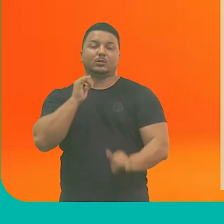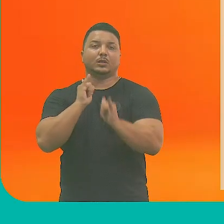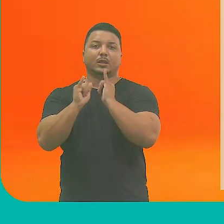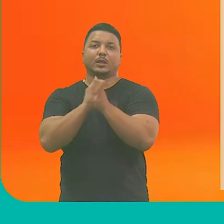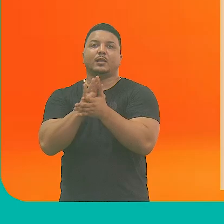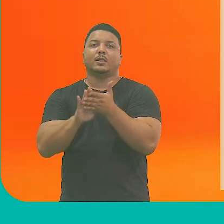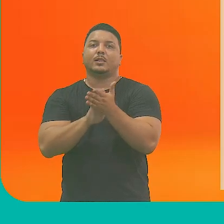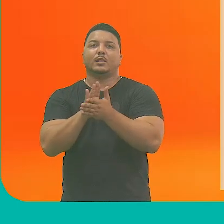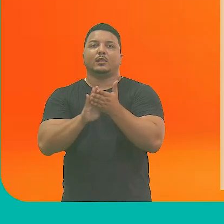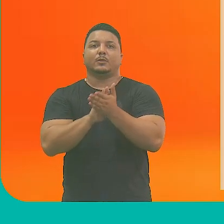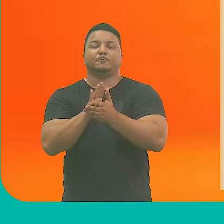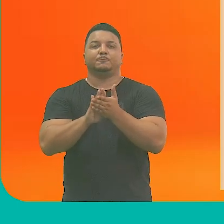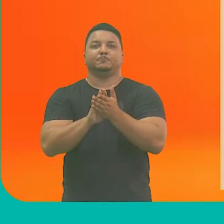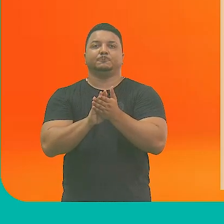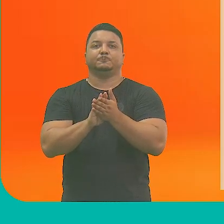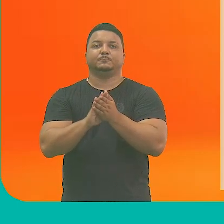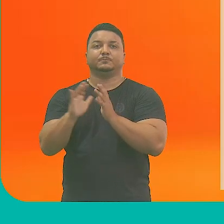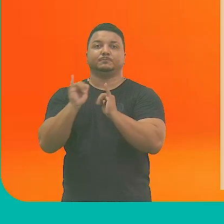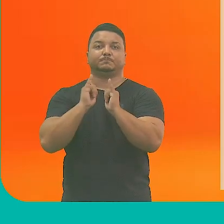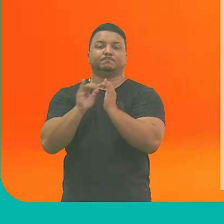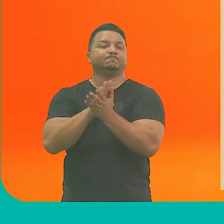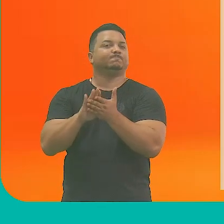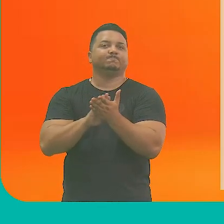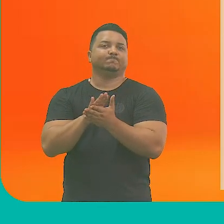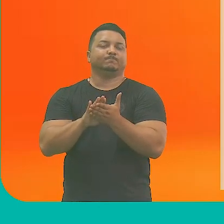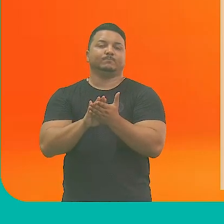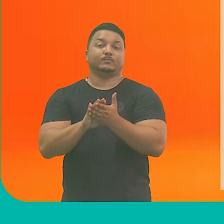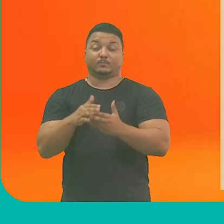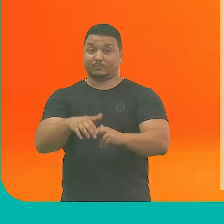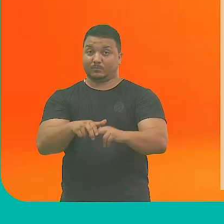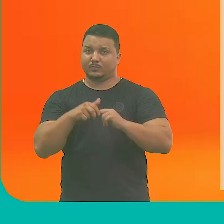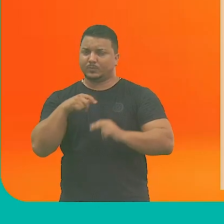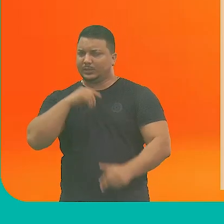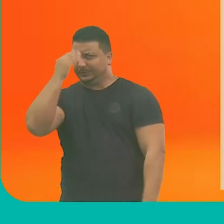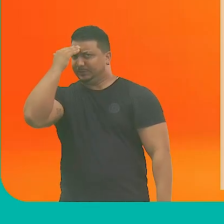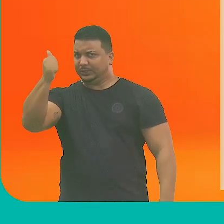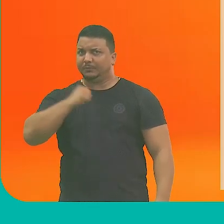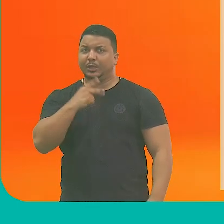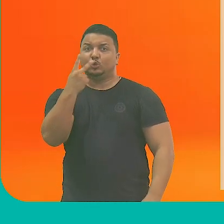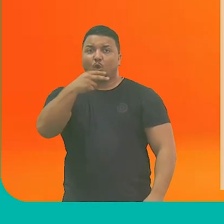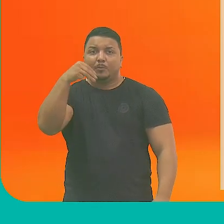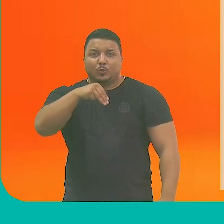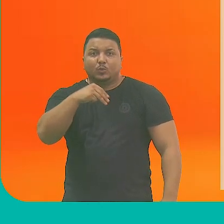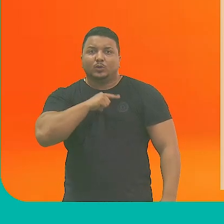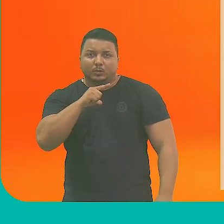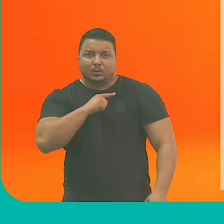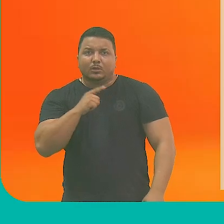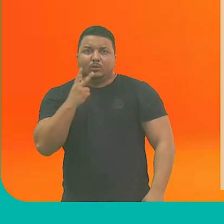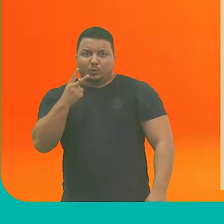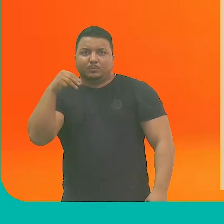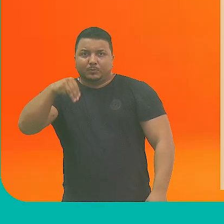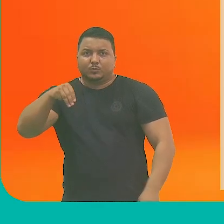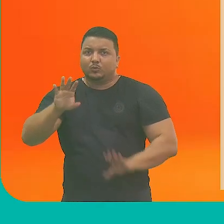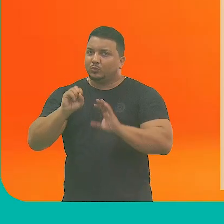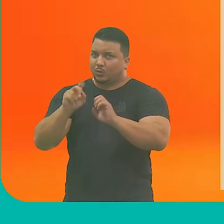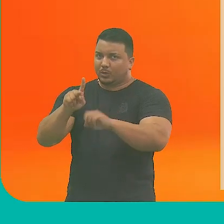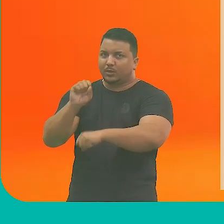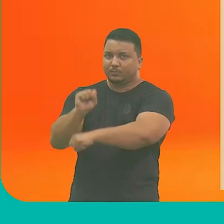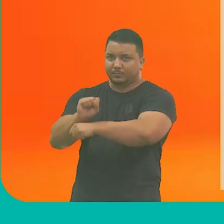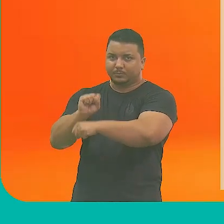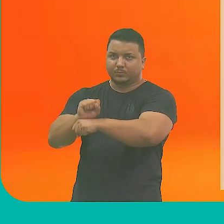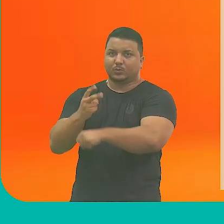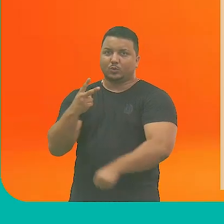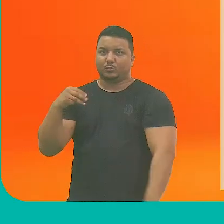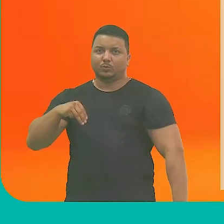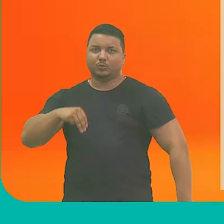o telefone não tem sinal. Então eu já sei que tem 2 minutos aí, não tem? Vou continuar analisando